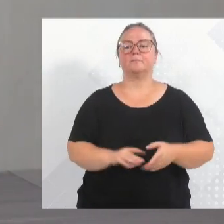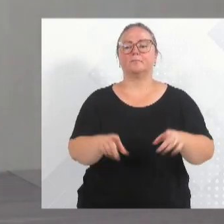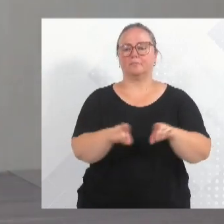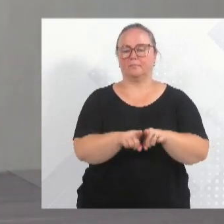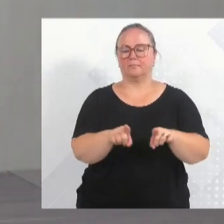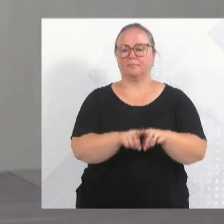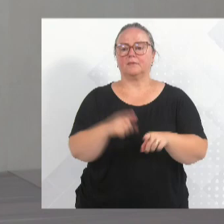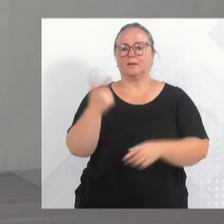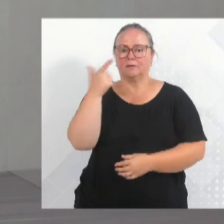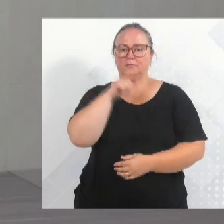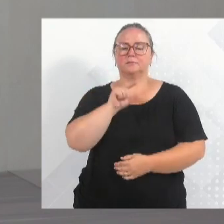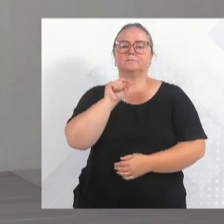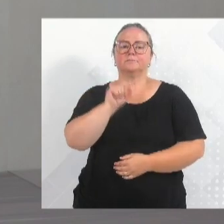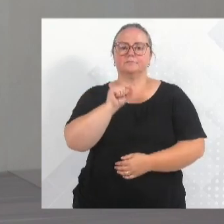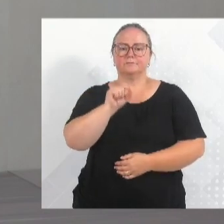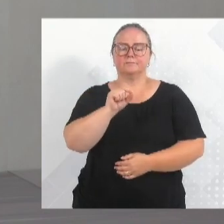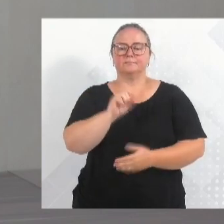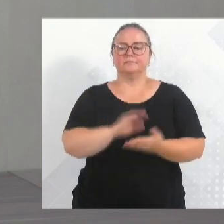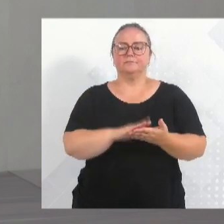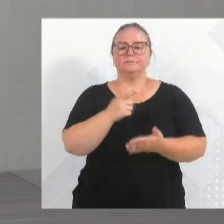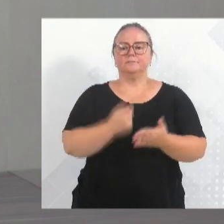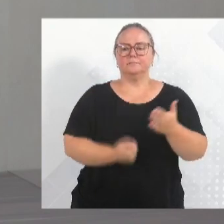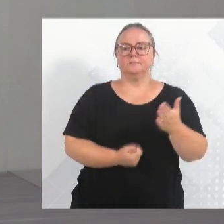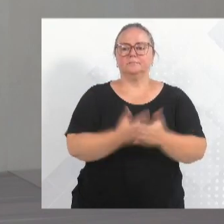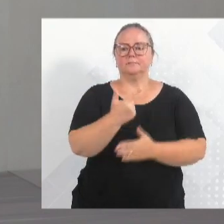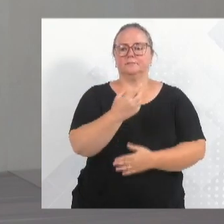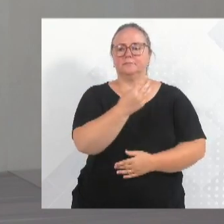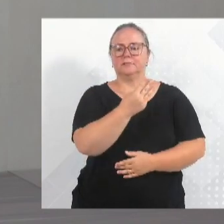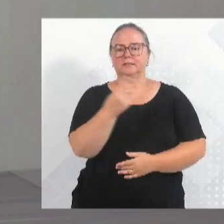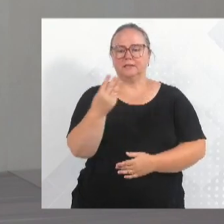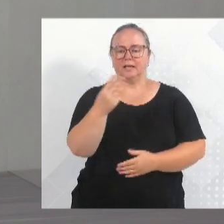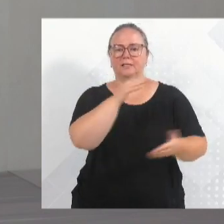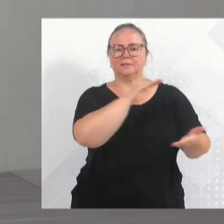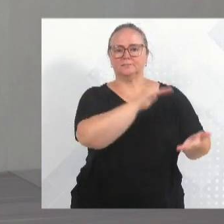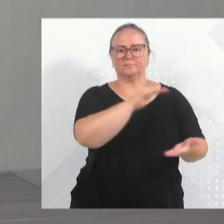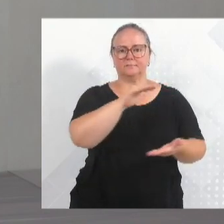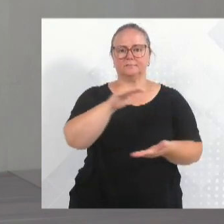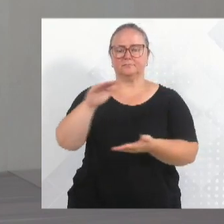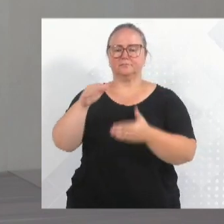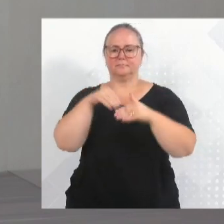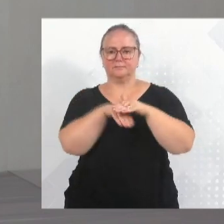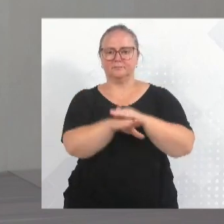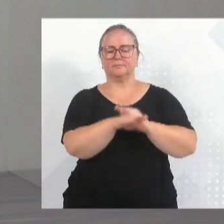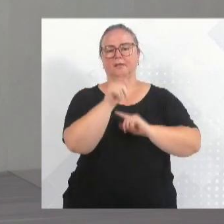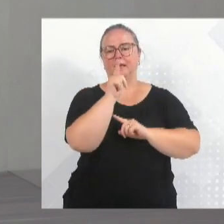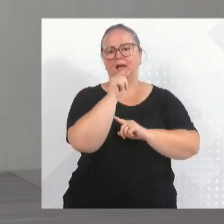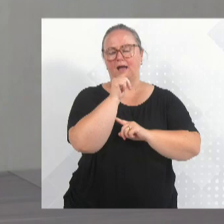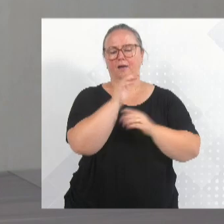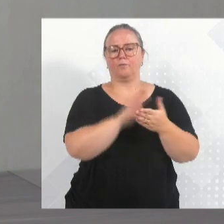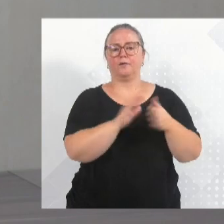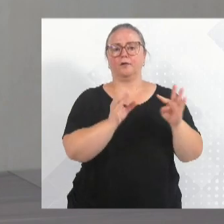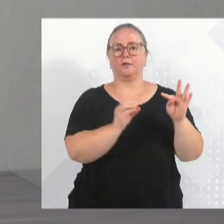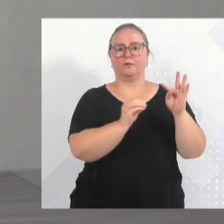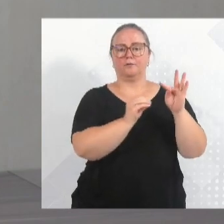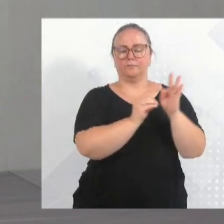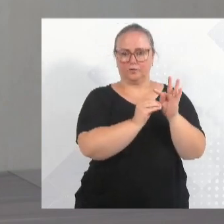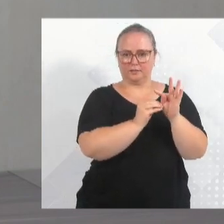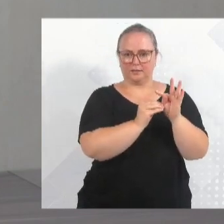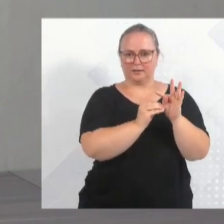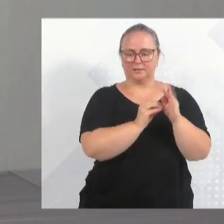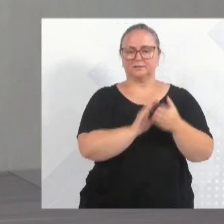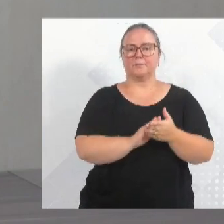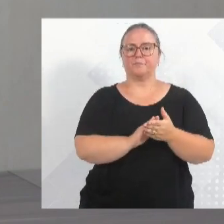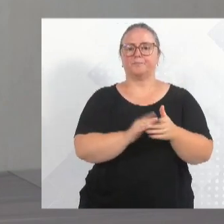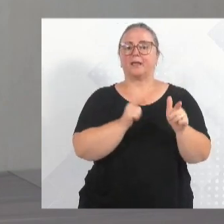também nós fizemos a compra de 3 reservatórios. O reservatório da Fortaleza, o reservatório da